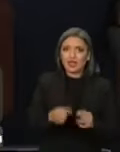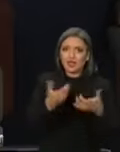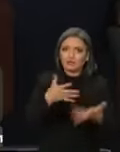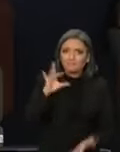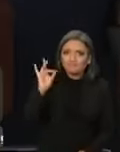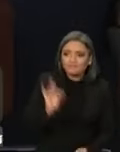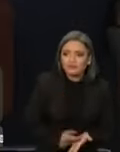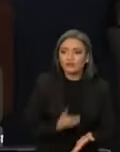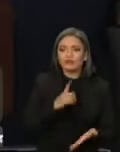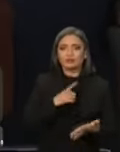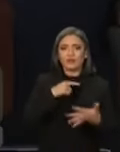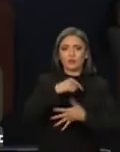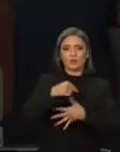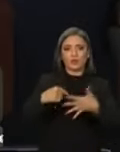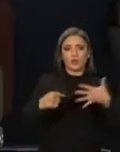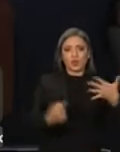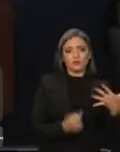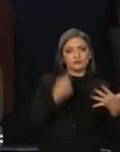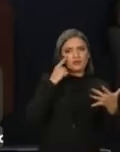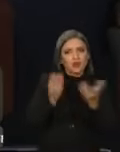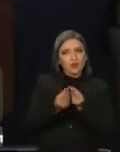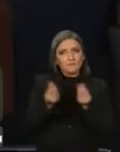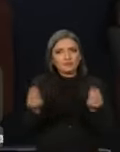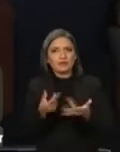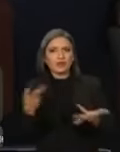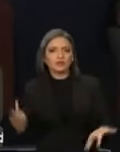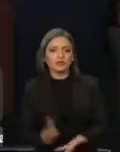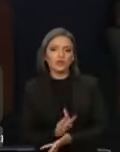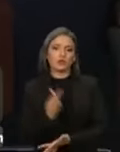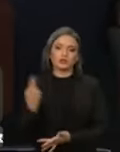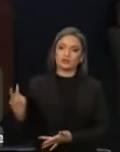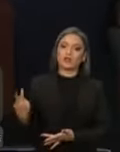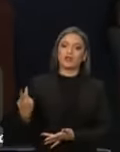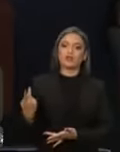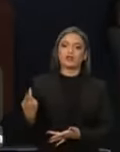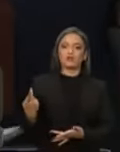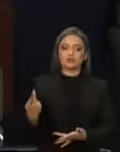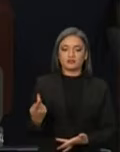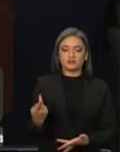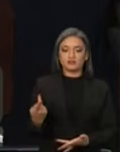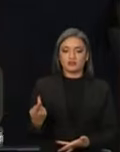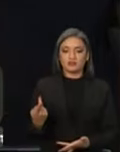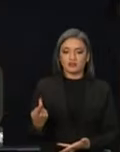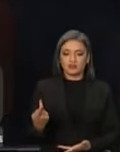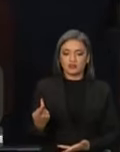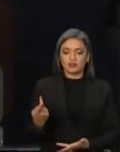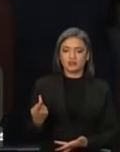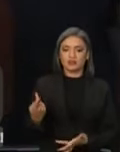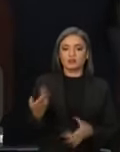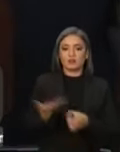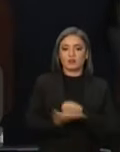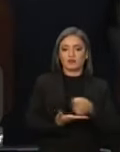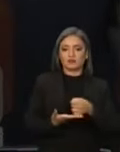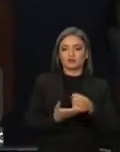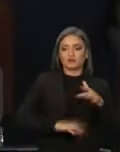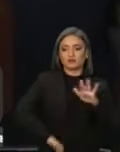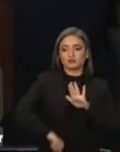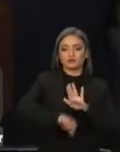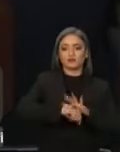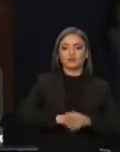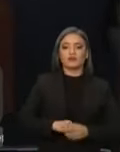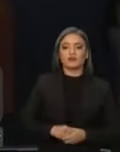face de elementos abstratos contidos no preceito primário da incriminação.